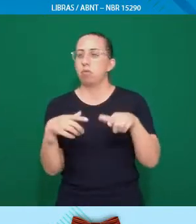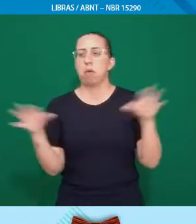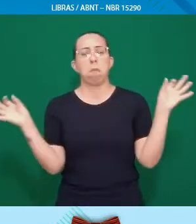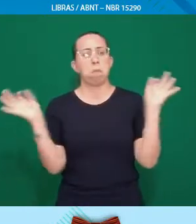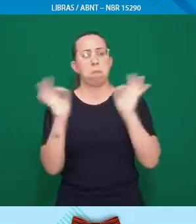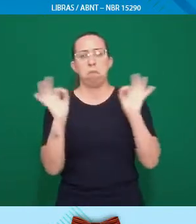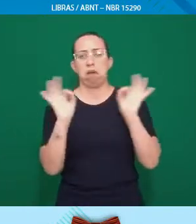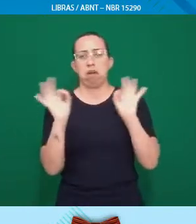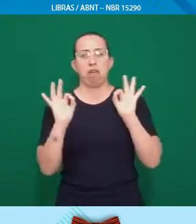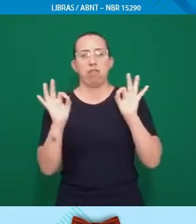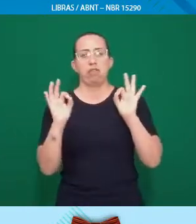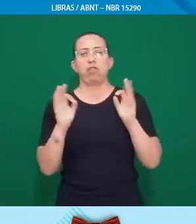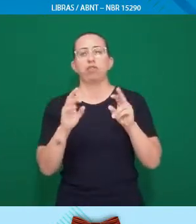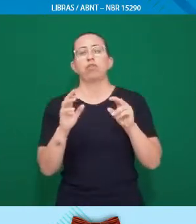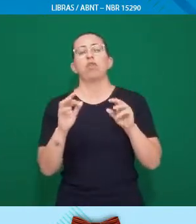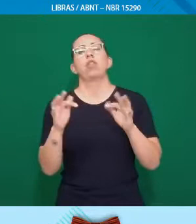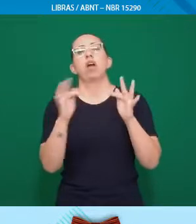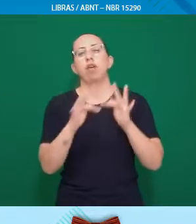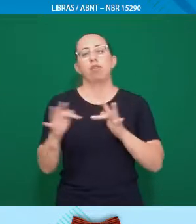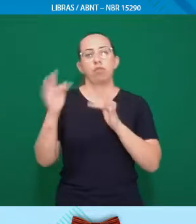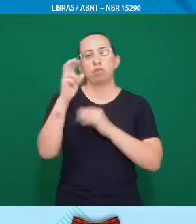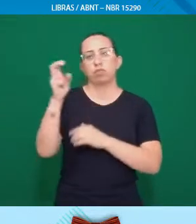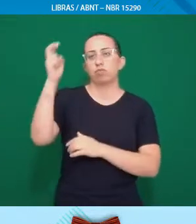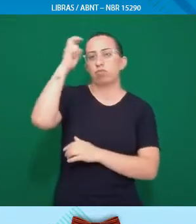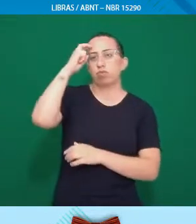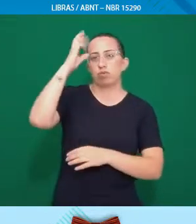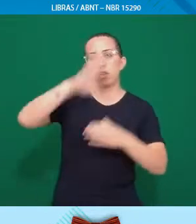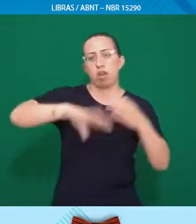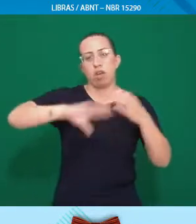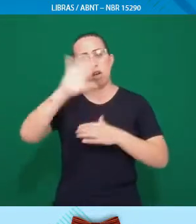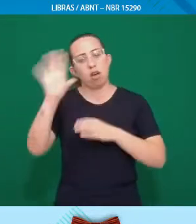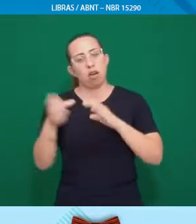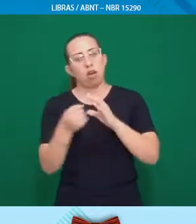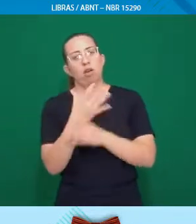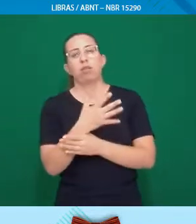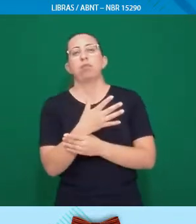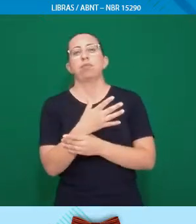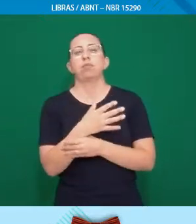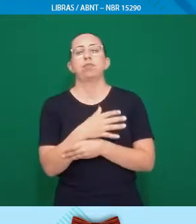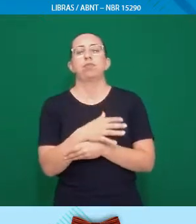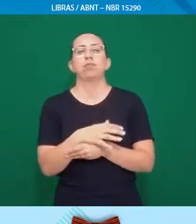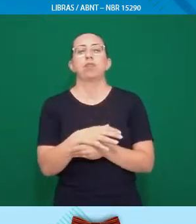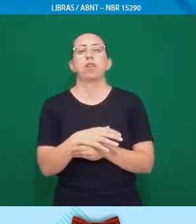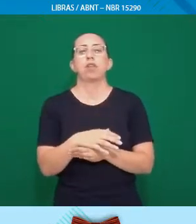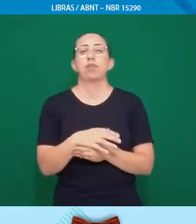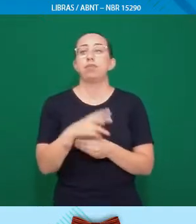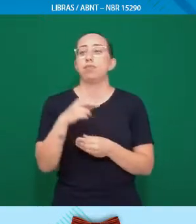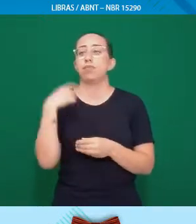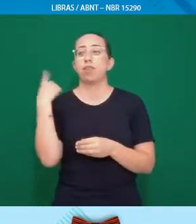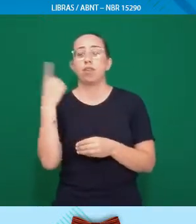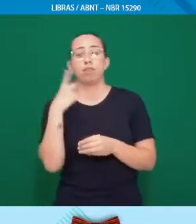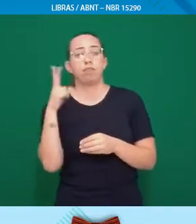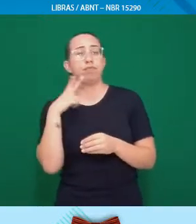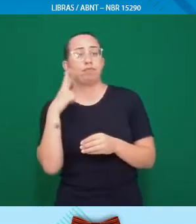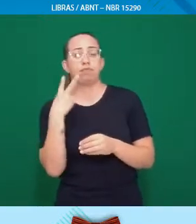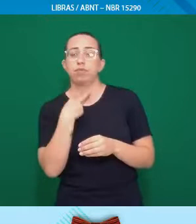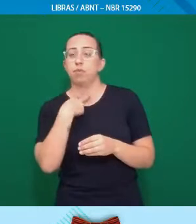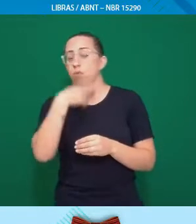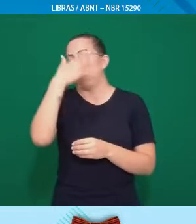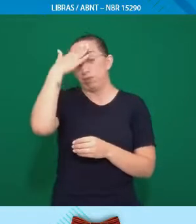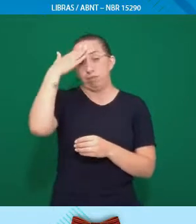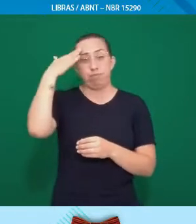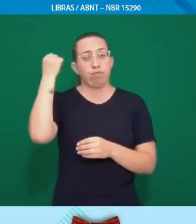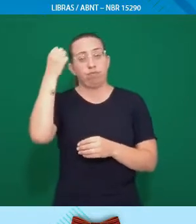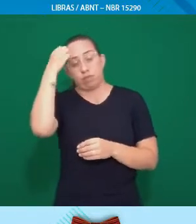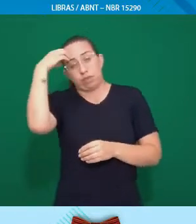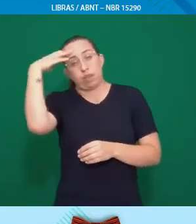realizou como superintendente da Fundação Cultural camponovense essa casa Legislativa não poderia deixar de reconhecer